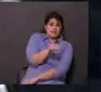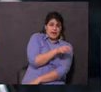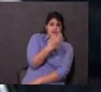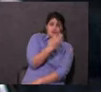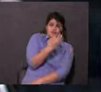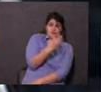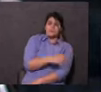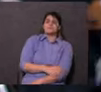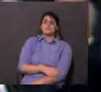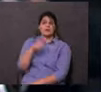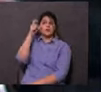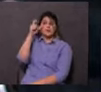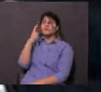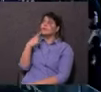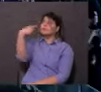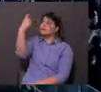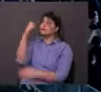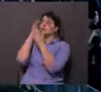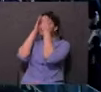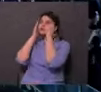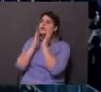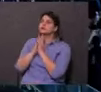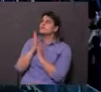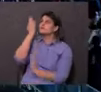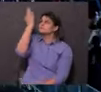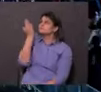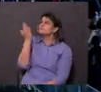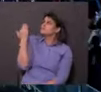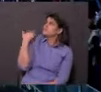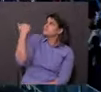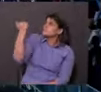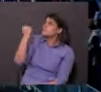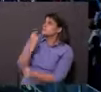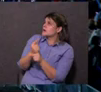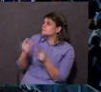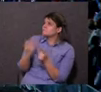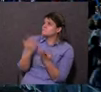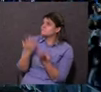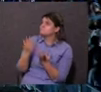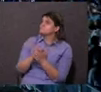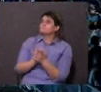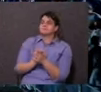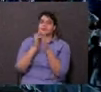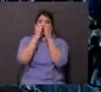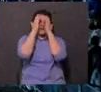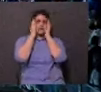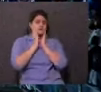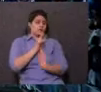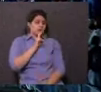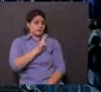Lúcia perguntou a Nossa Senhora: Vossemecê que me quer? Nossa Senhora